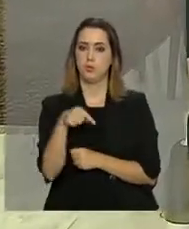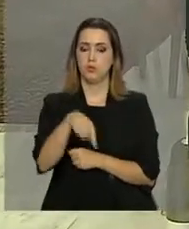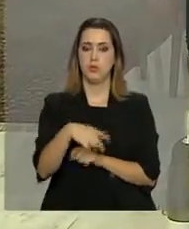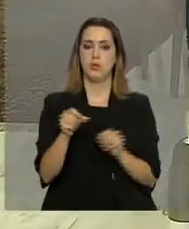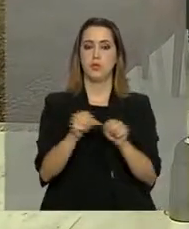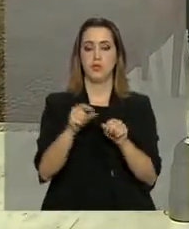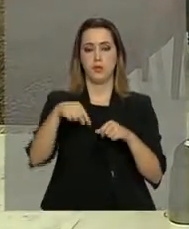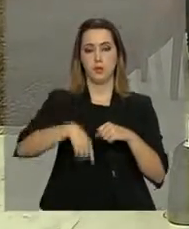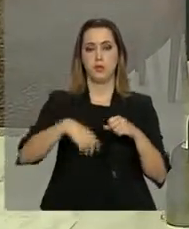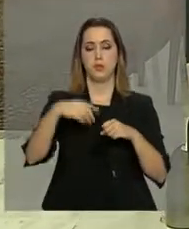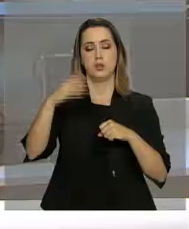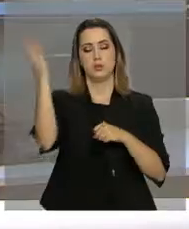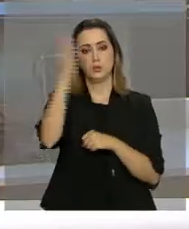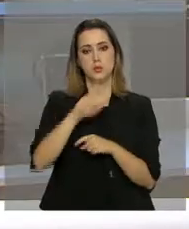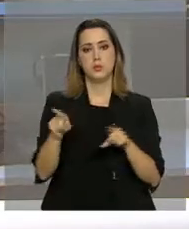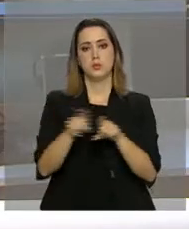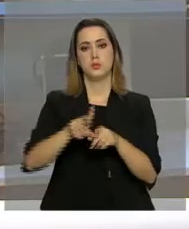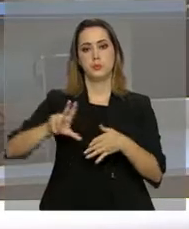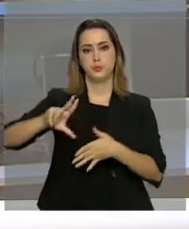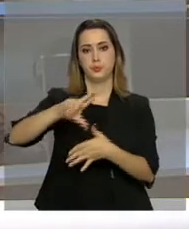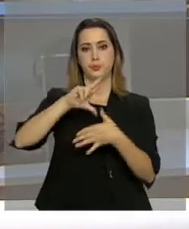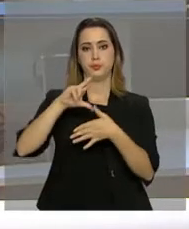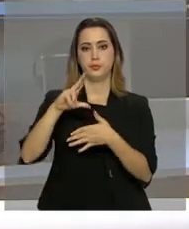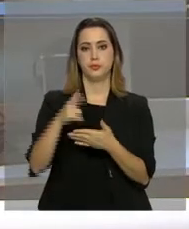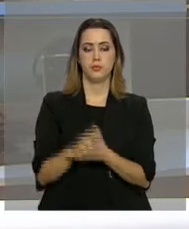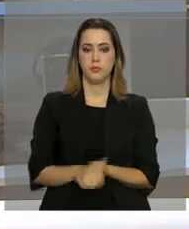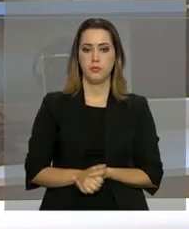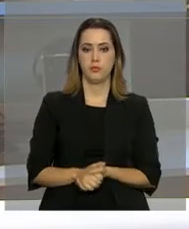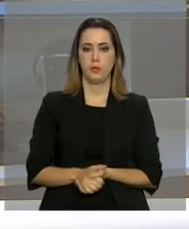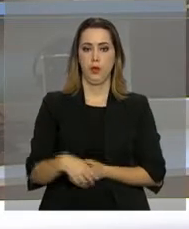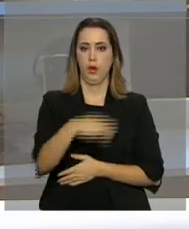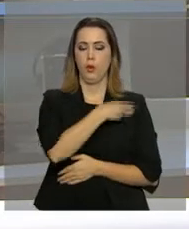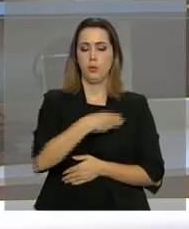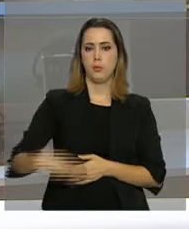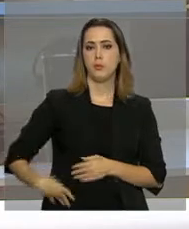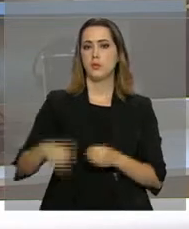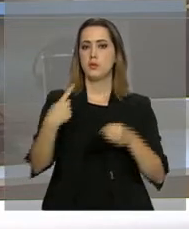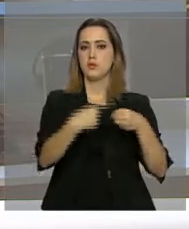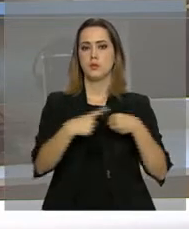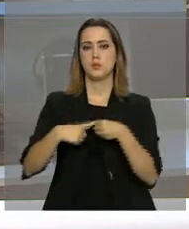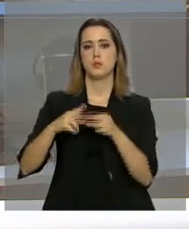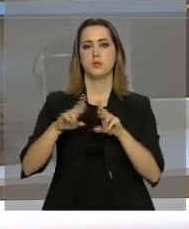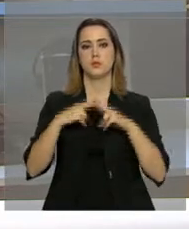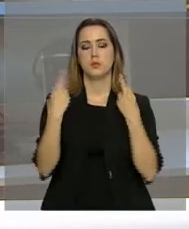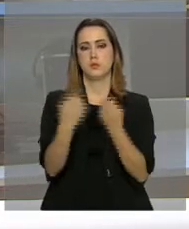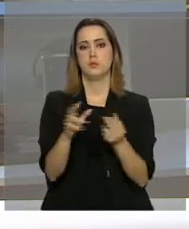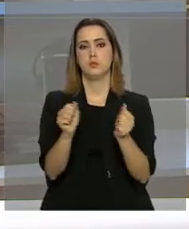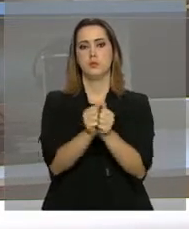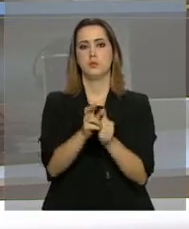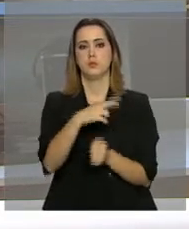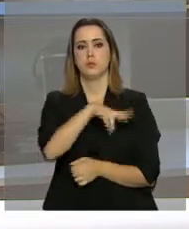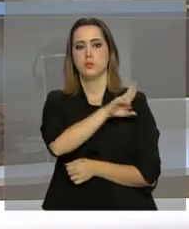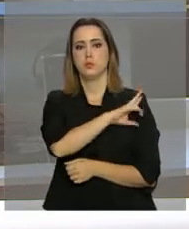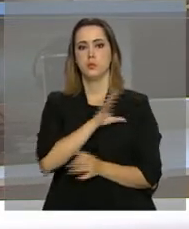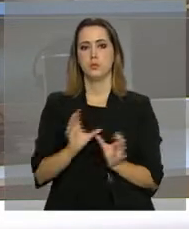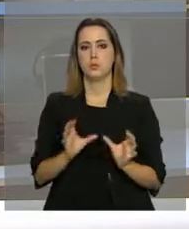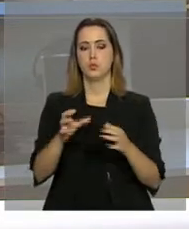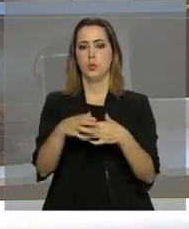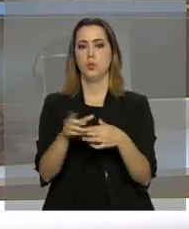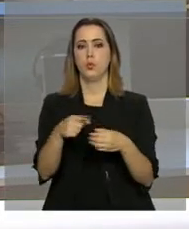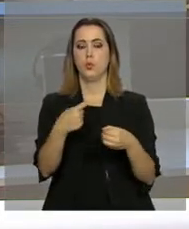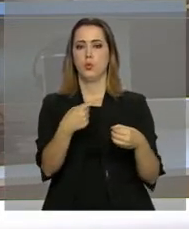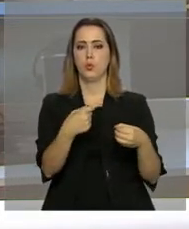e na américa latina o ministro das cidades bruno araújo se reuniu com representantes de pequenos construtores